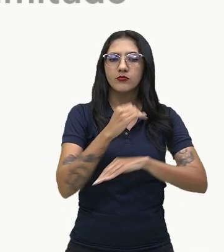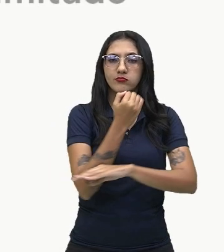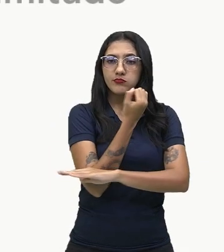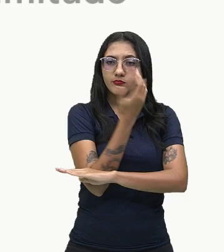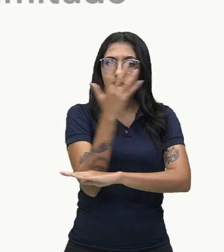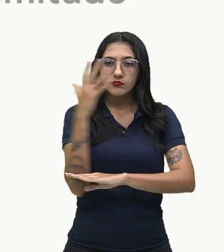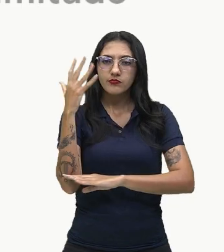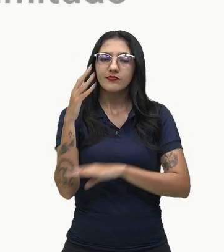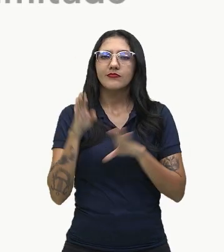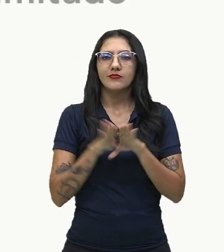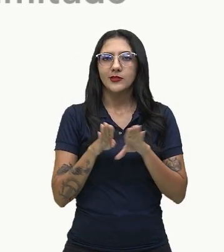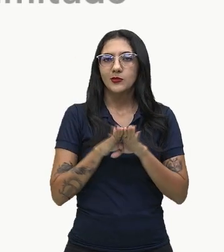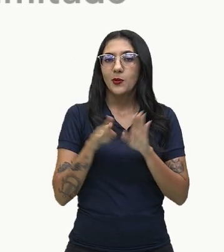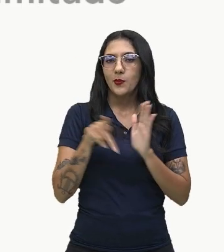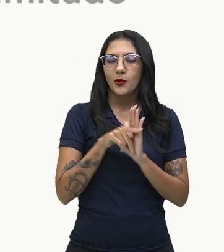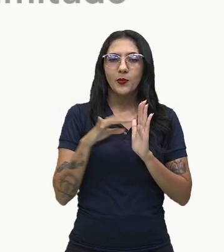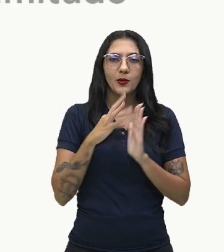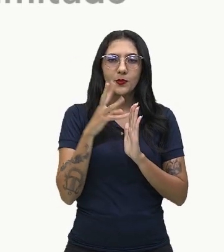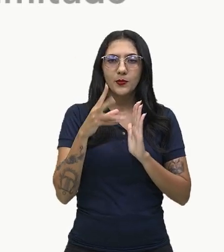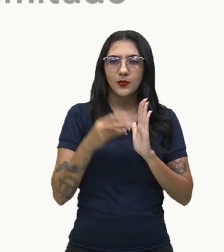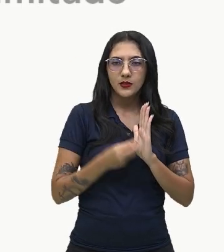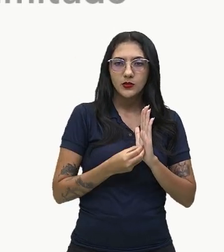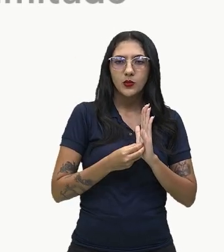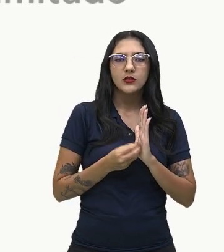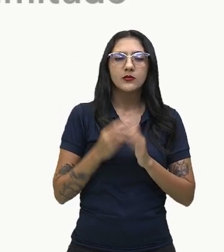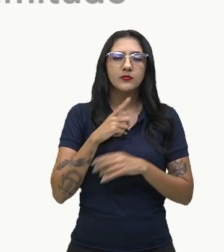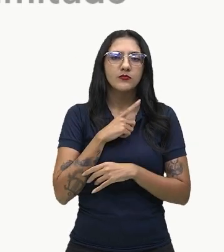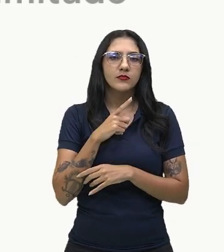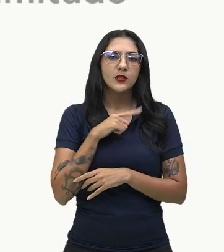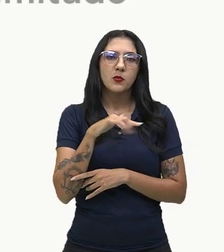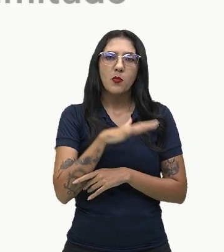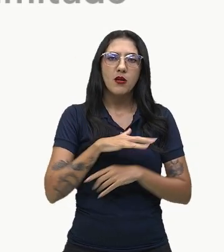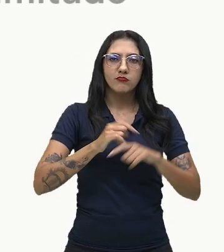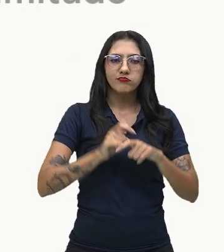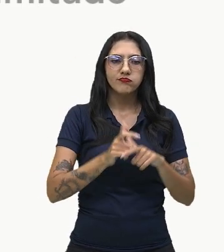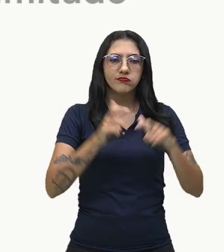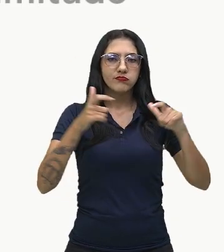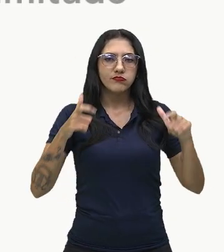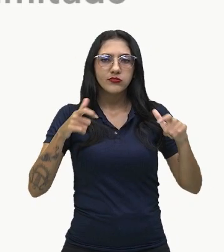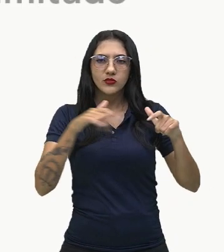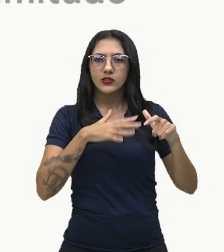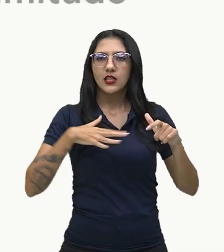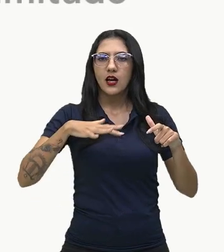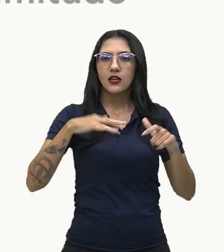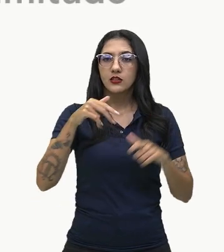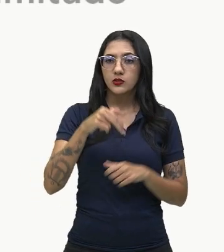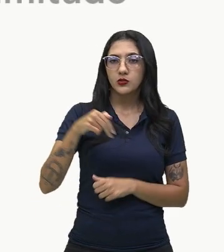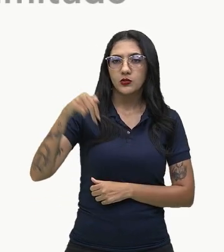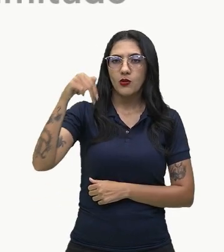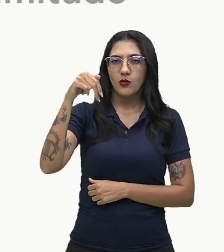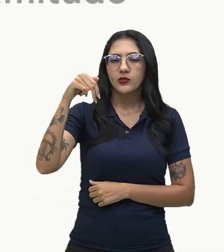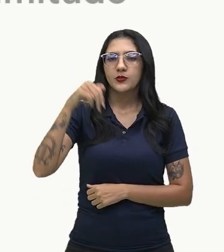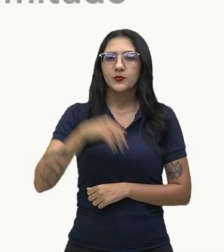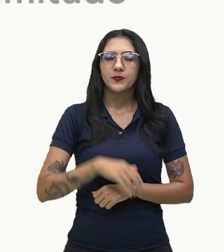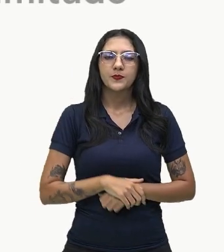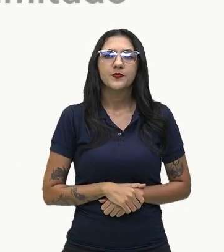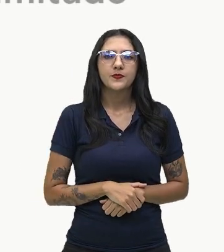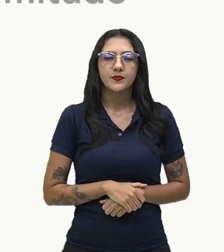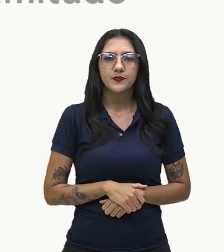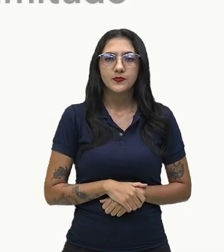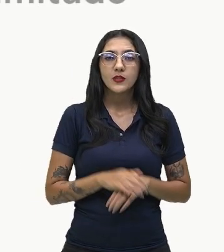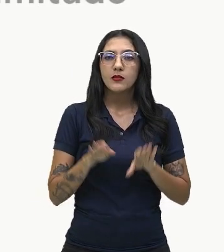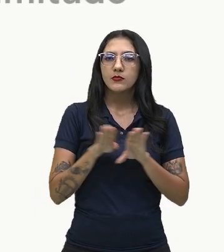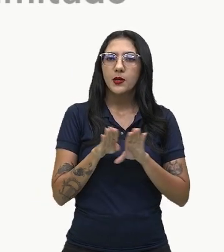temos aí a floresta amazônica, que abrange grande parte do território da região norte, né, dessa região. Nós temos